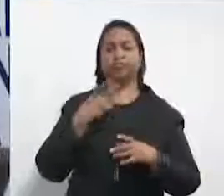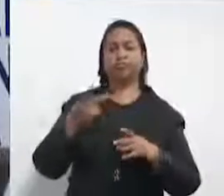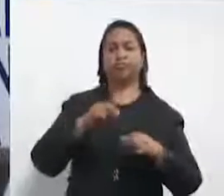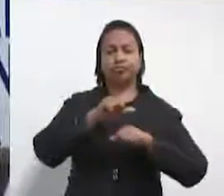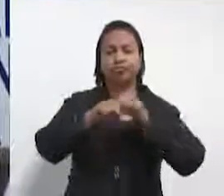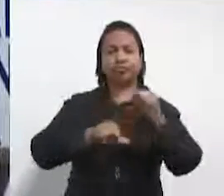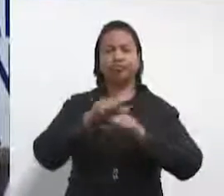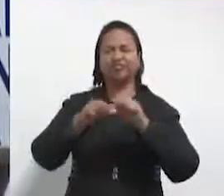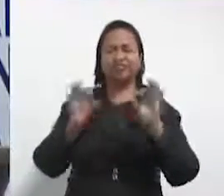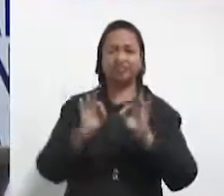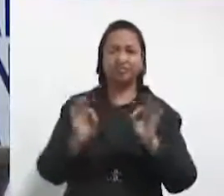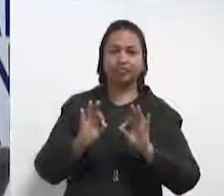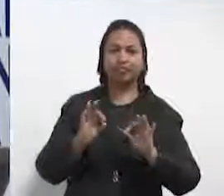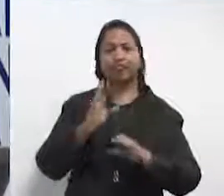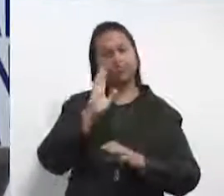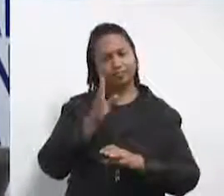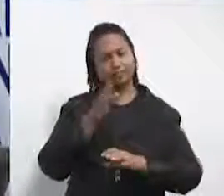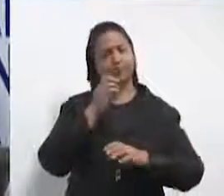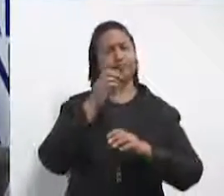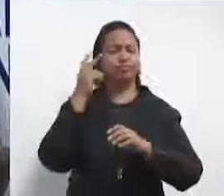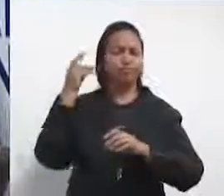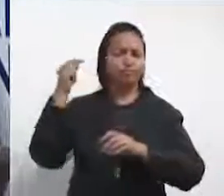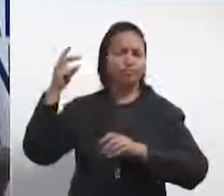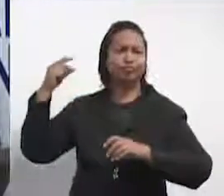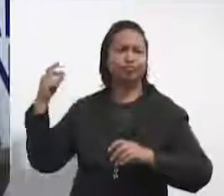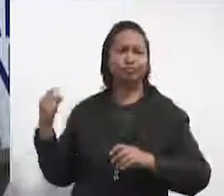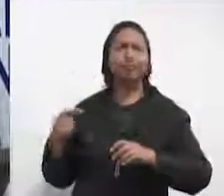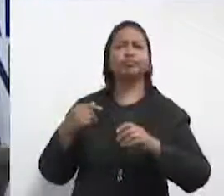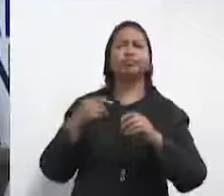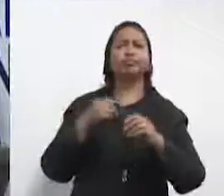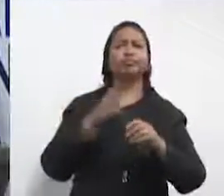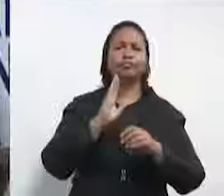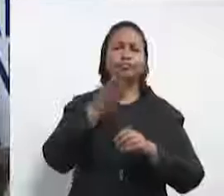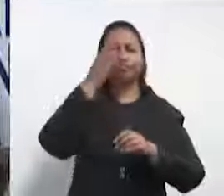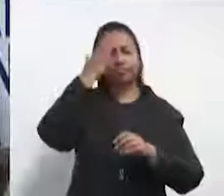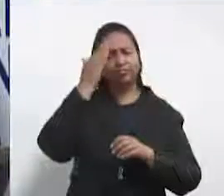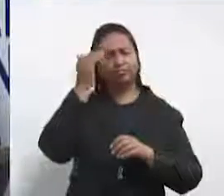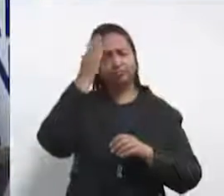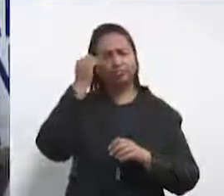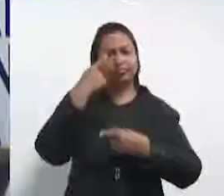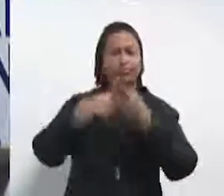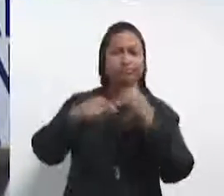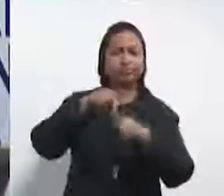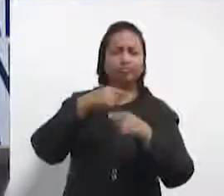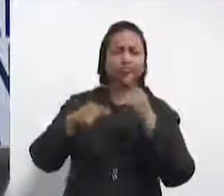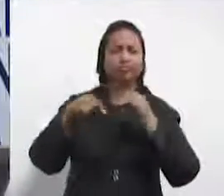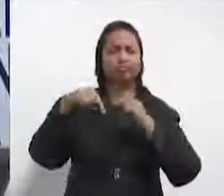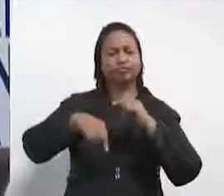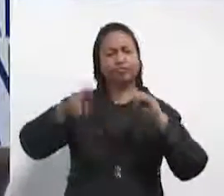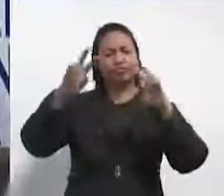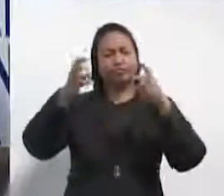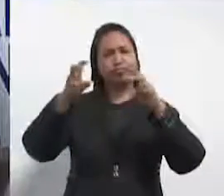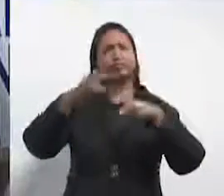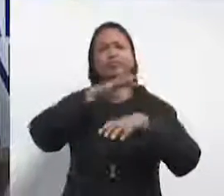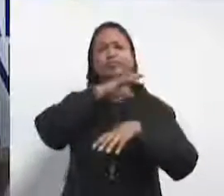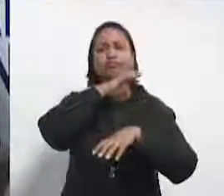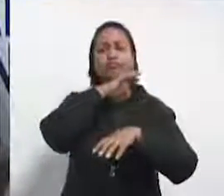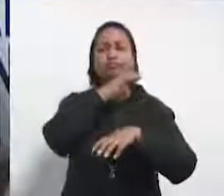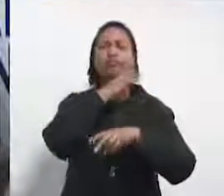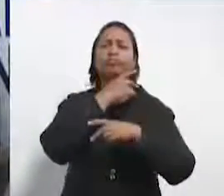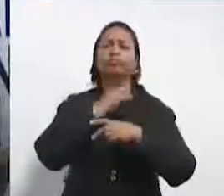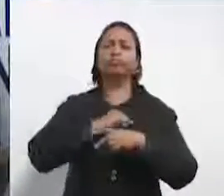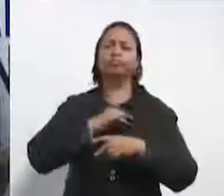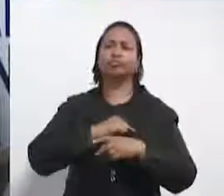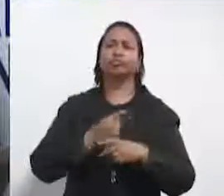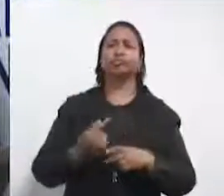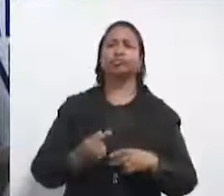falada muito tempo então deus de maio que júnior pede pra cá quem vem discutindo esse assunto na receita federal os próprios colegas da